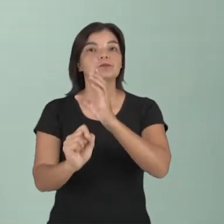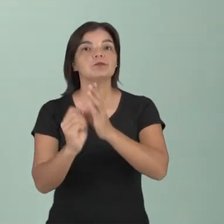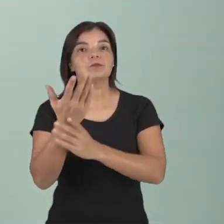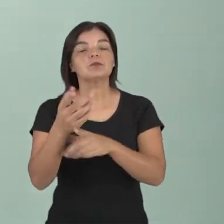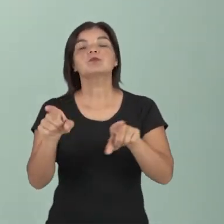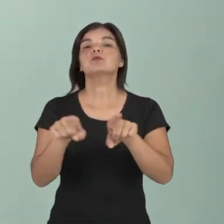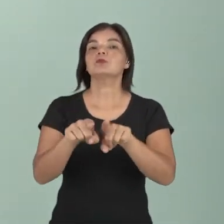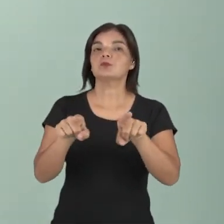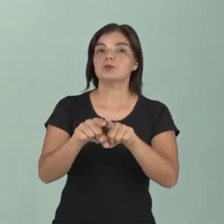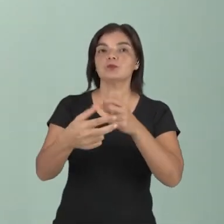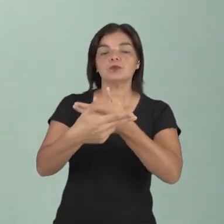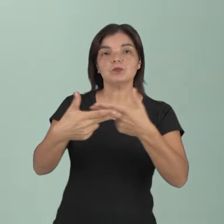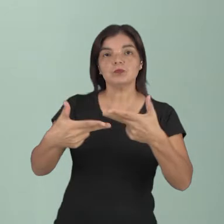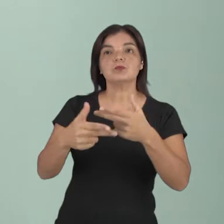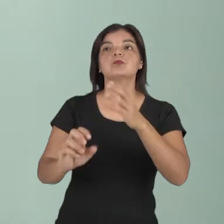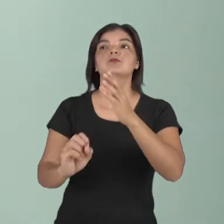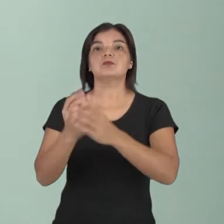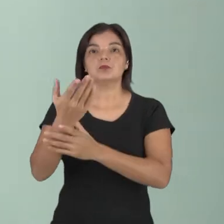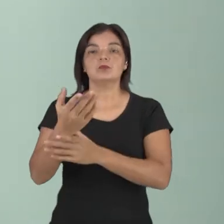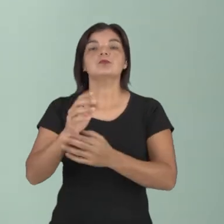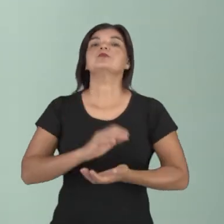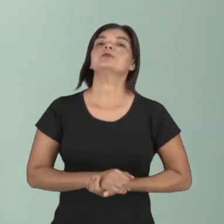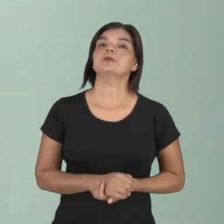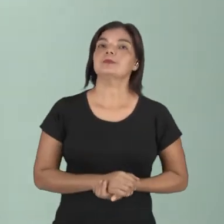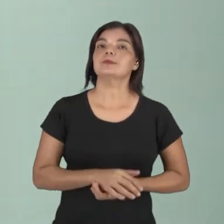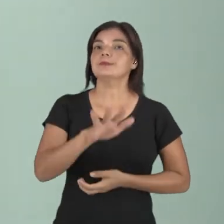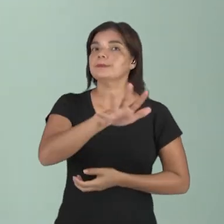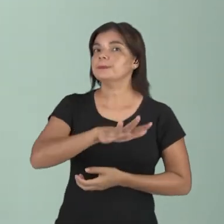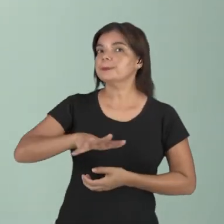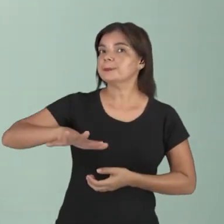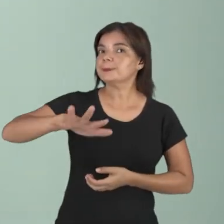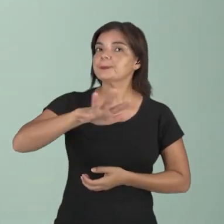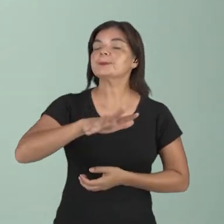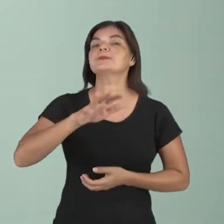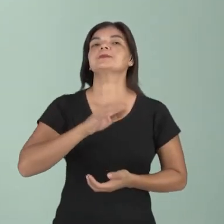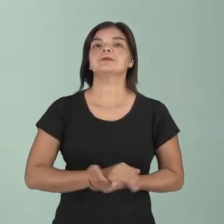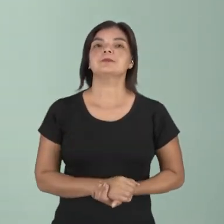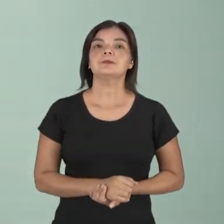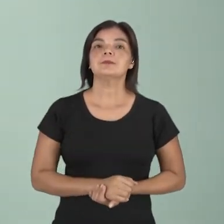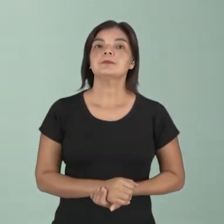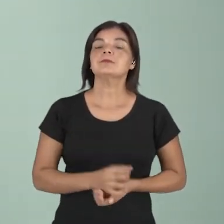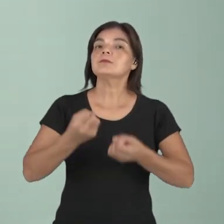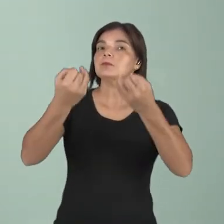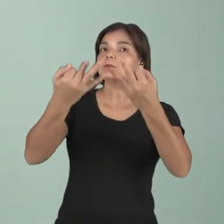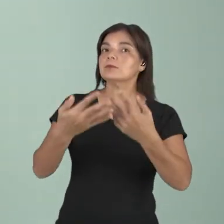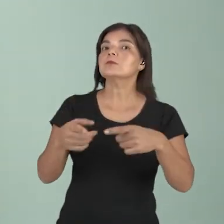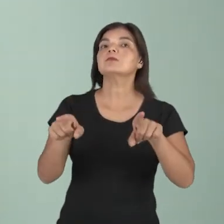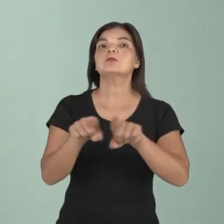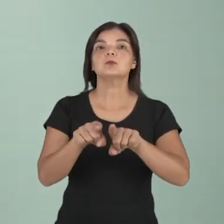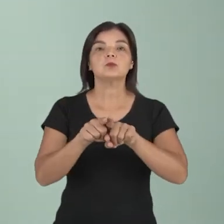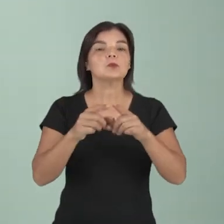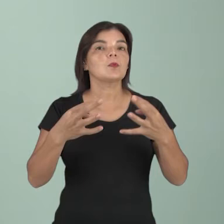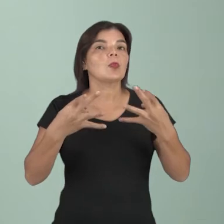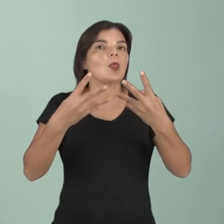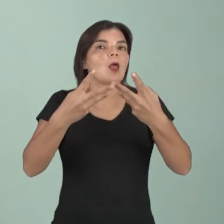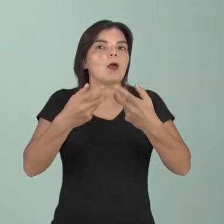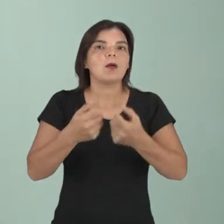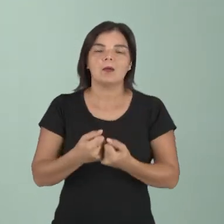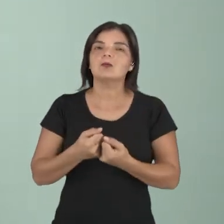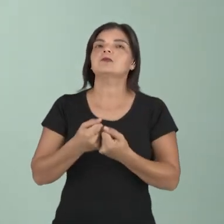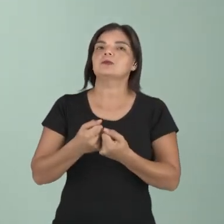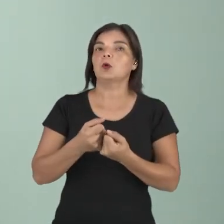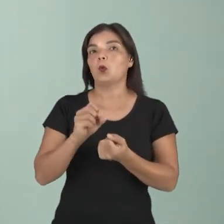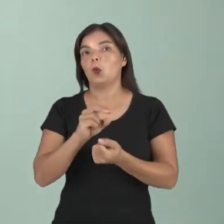nós estamos tratando de algo que ocorre de forma generalizada, que diz respeito à